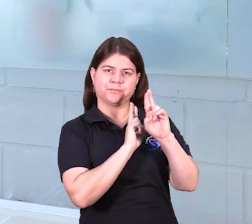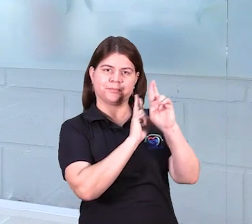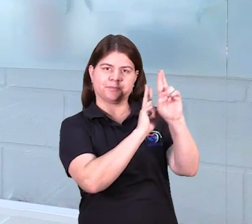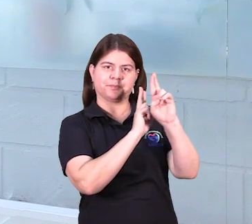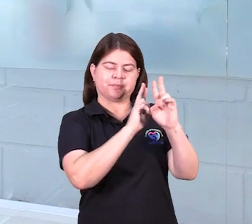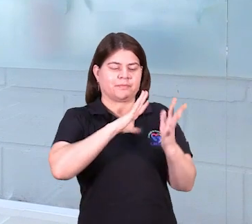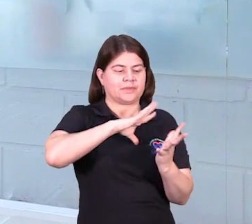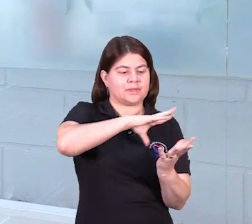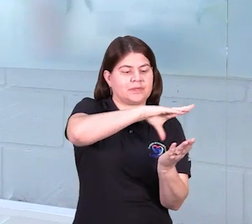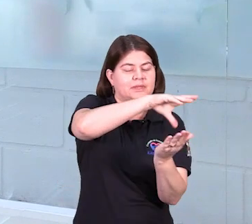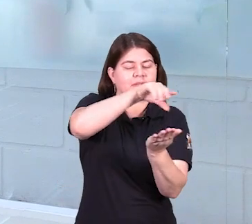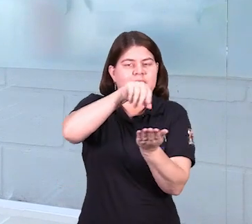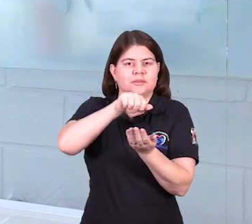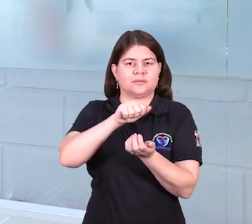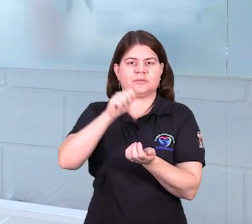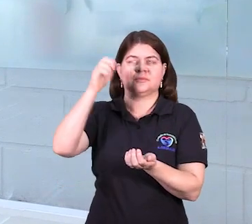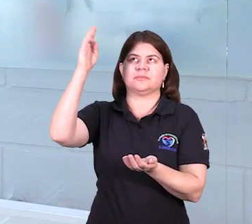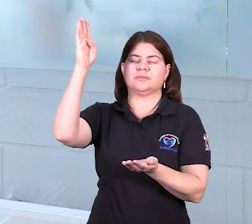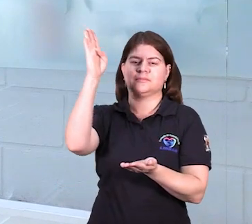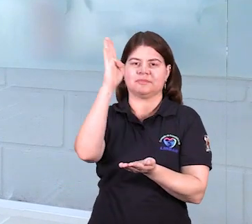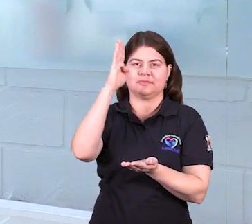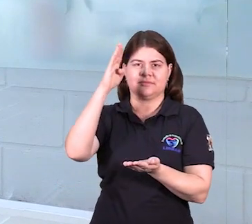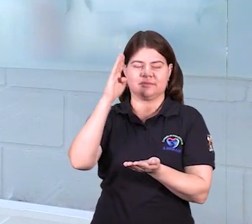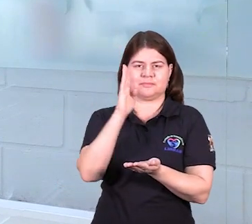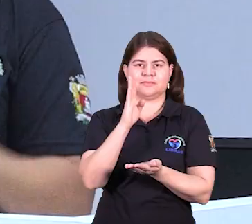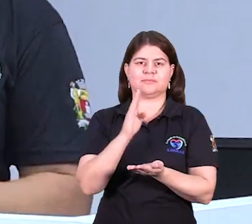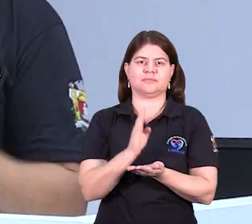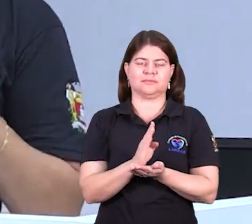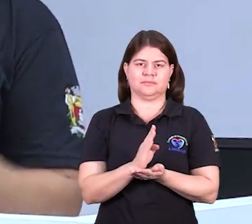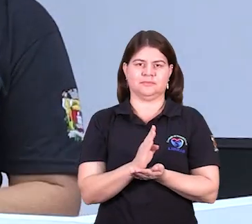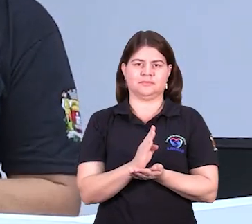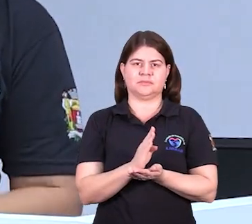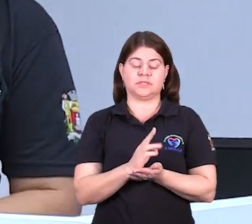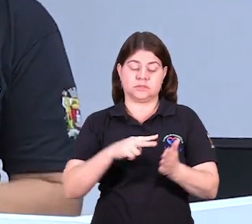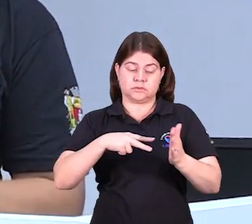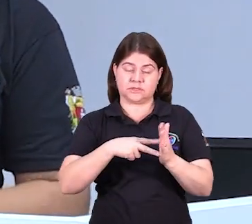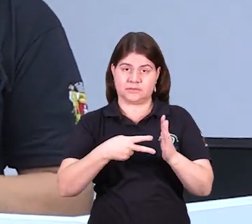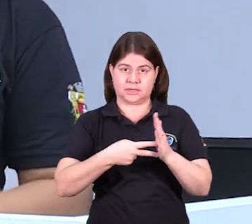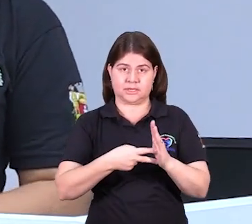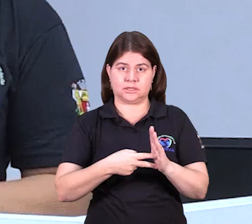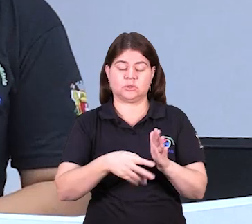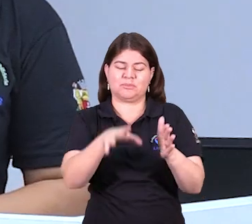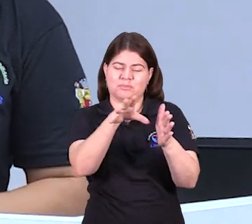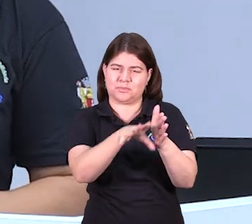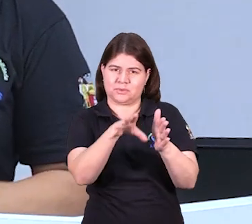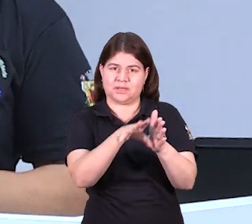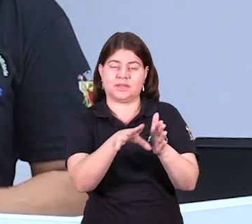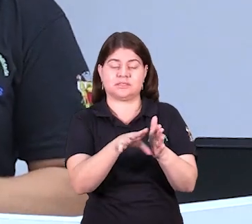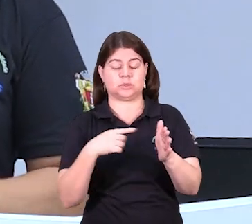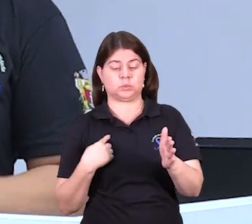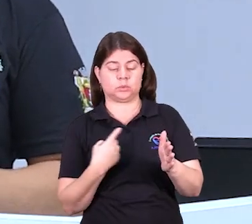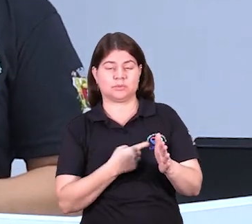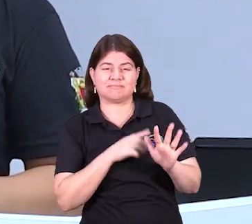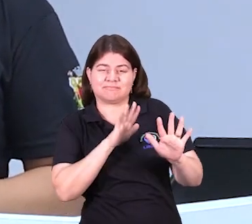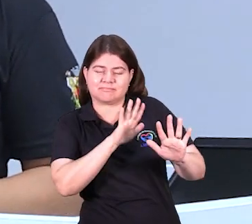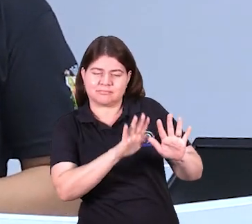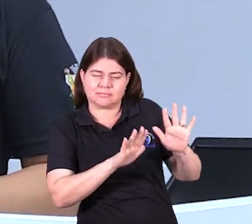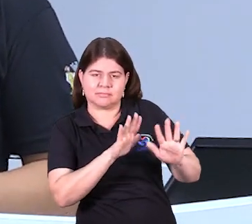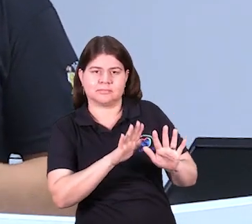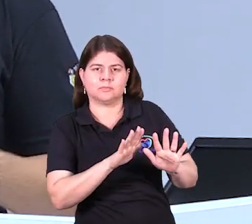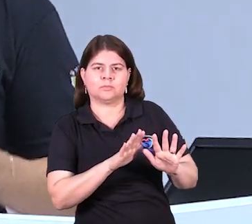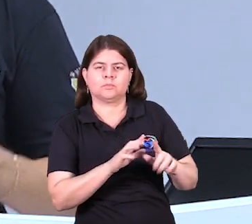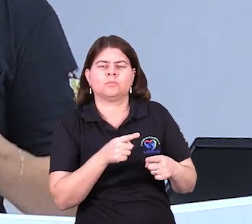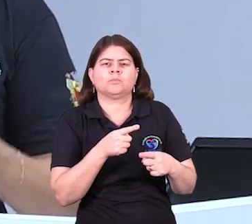de esperança no mundo, o Brasil desce. Nesse sentido do português sinalizado, a gente toma muito